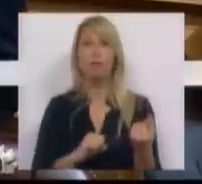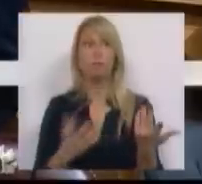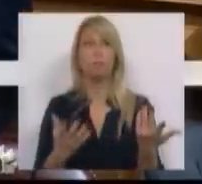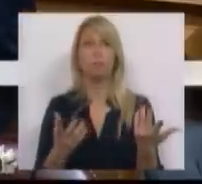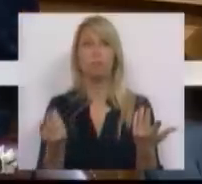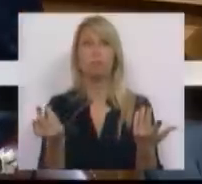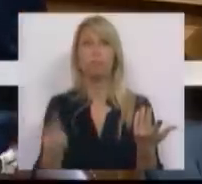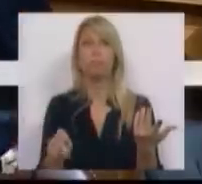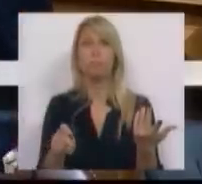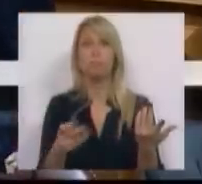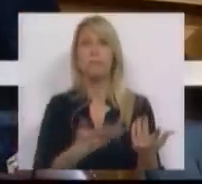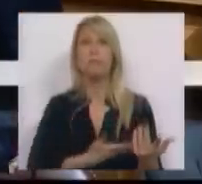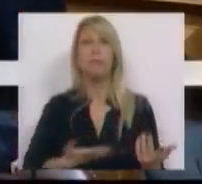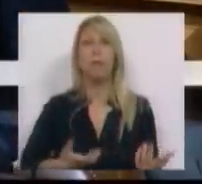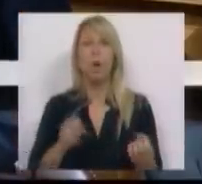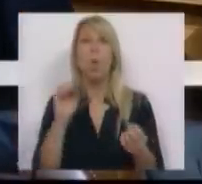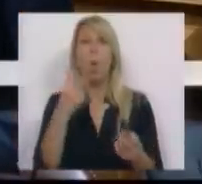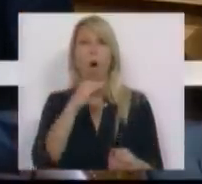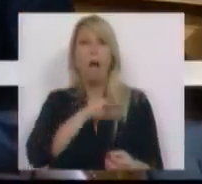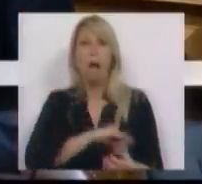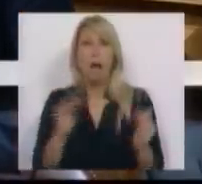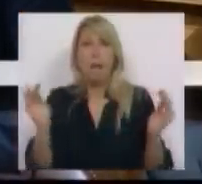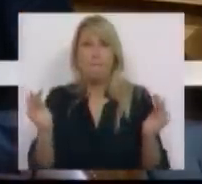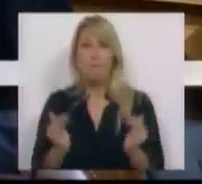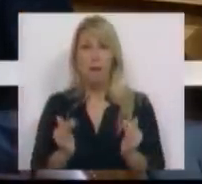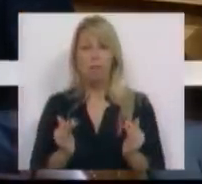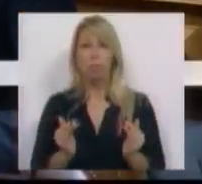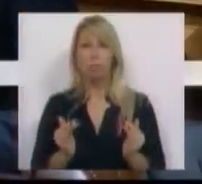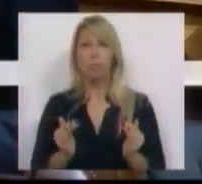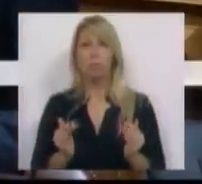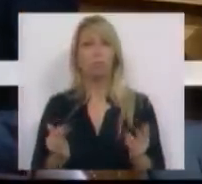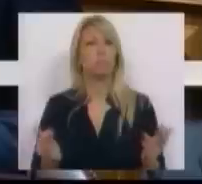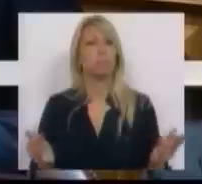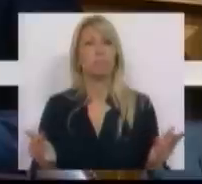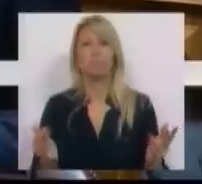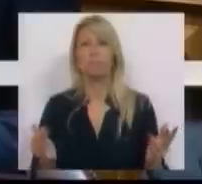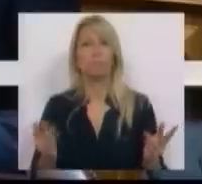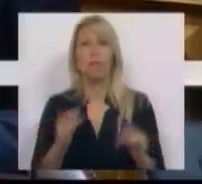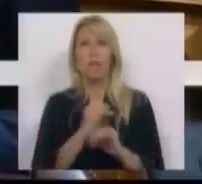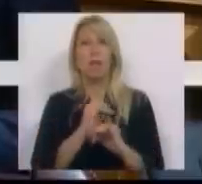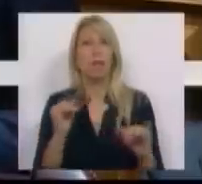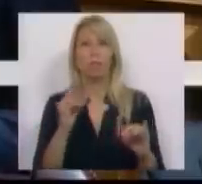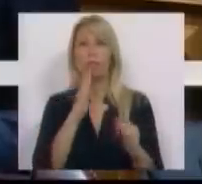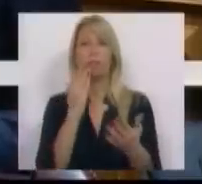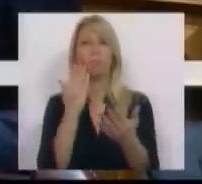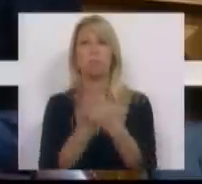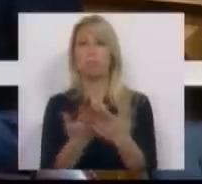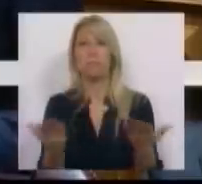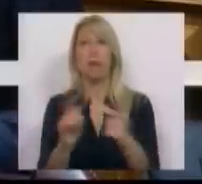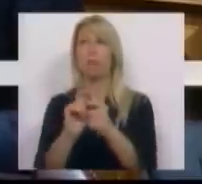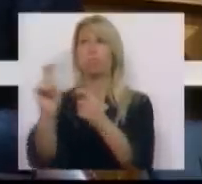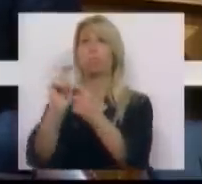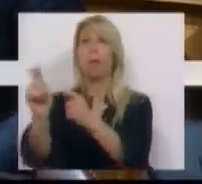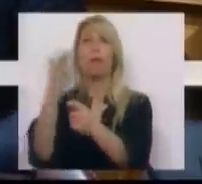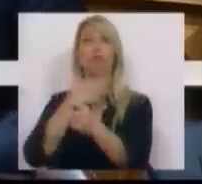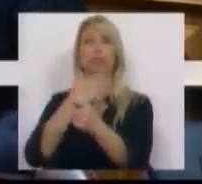desemprego ou de menor rendimento, não têm como fazer honrar os compromissos com empréstimos que fizeram